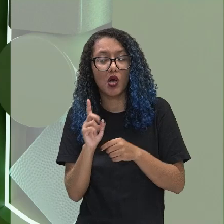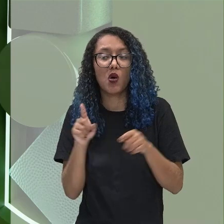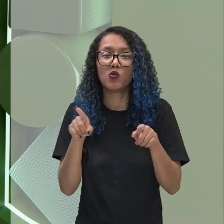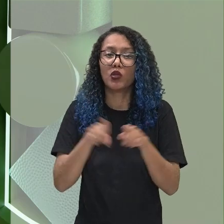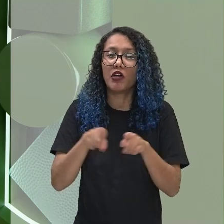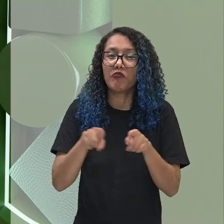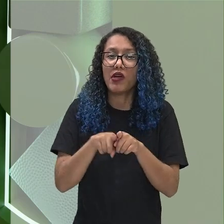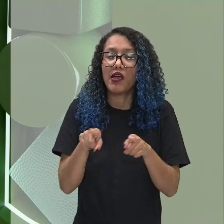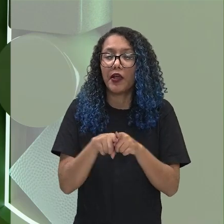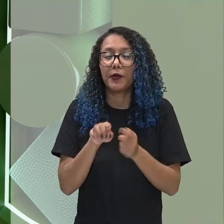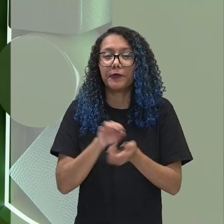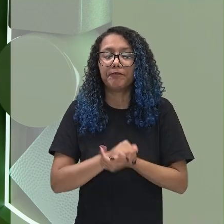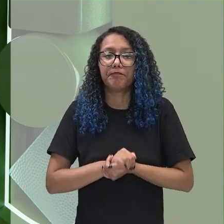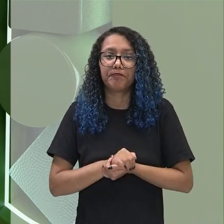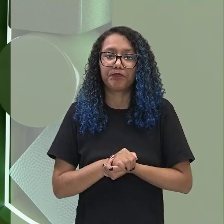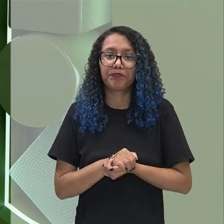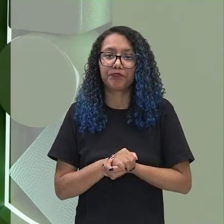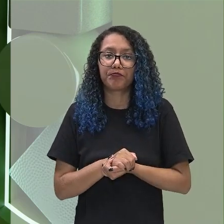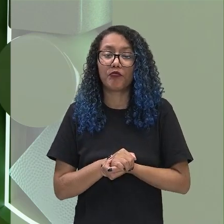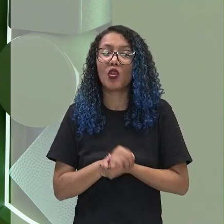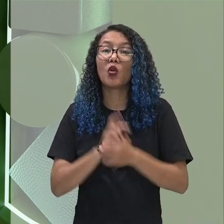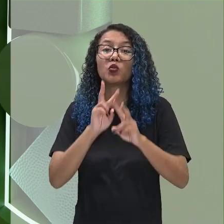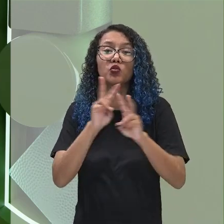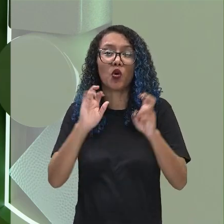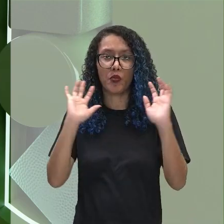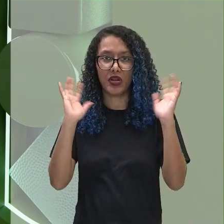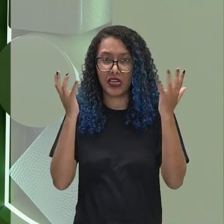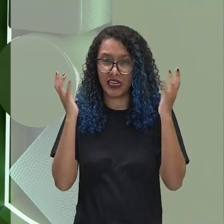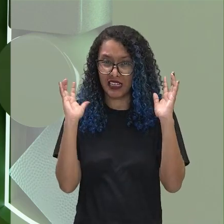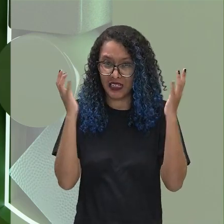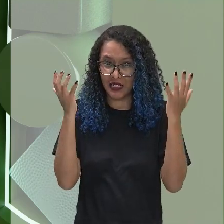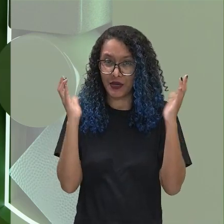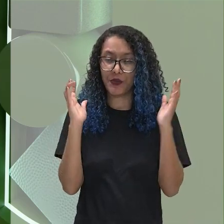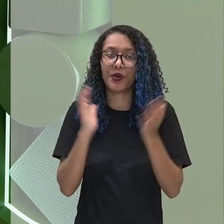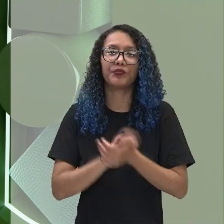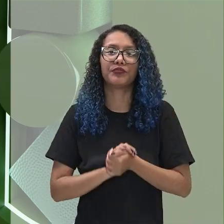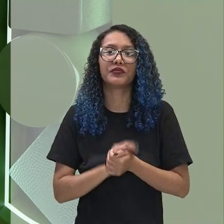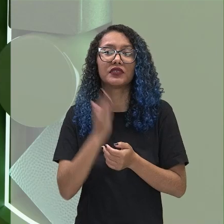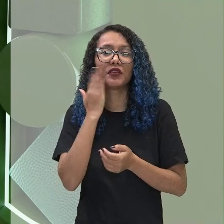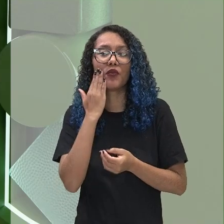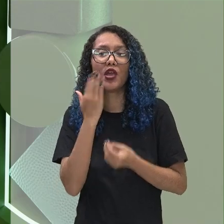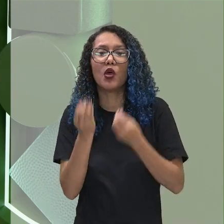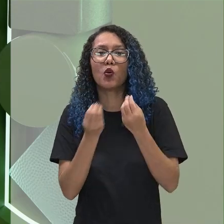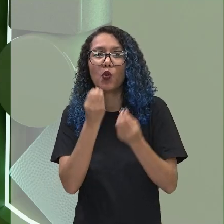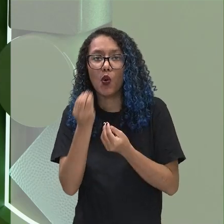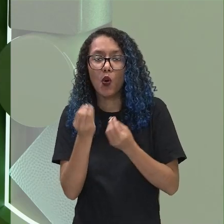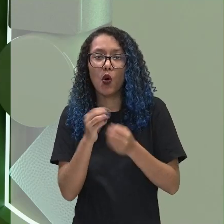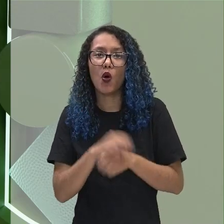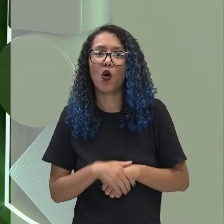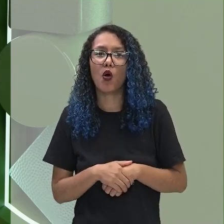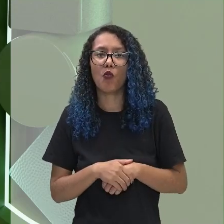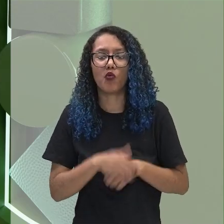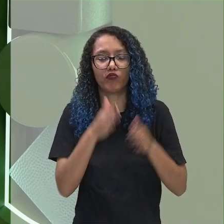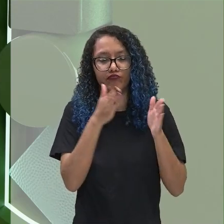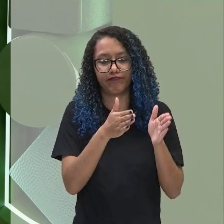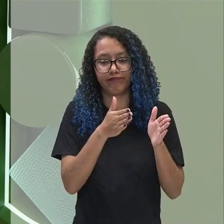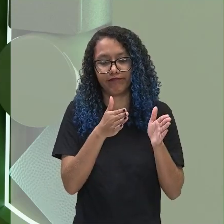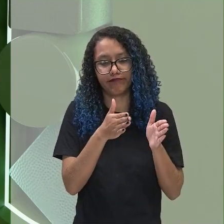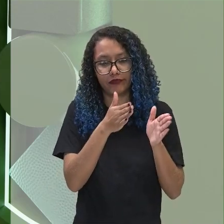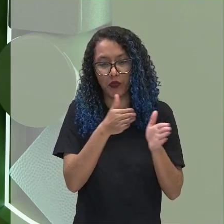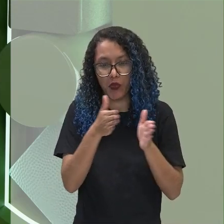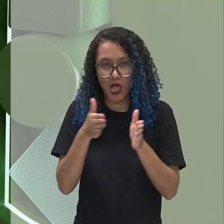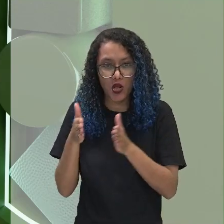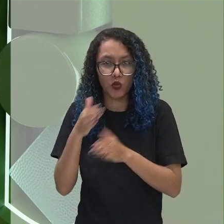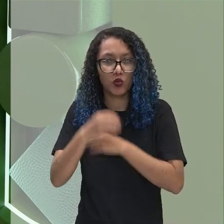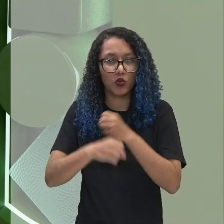para a questão do clima, né, para ver as variações das estações, as mudanças